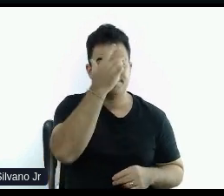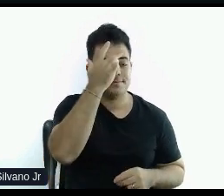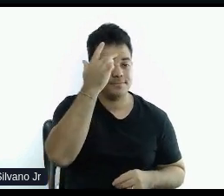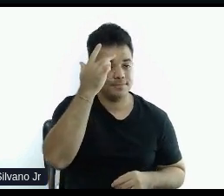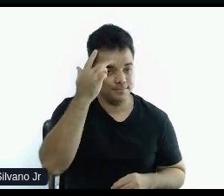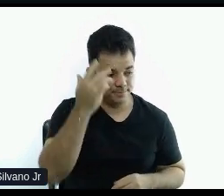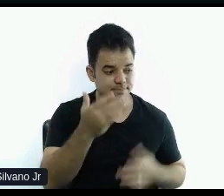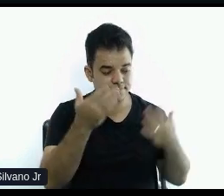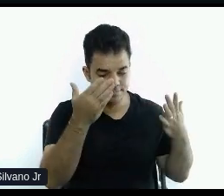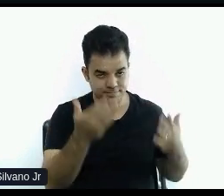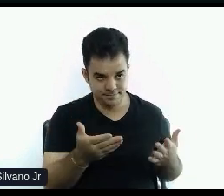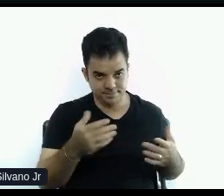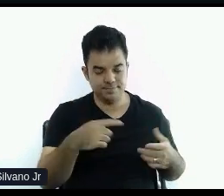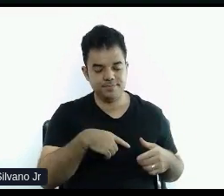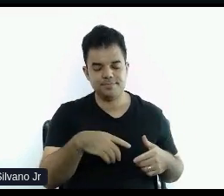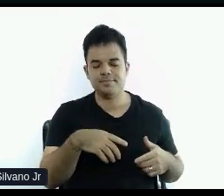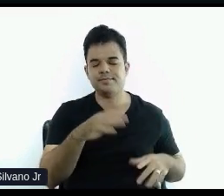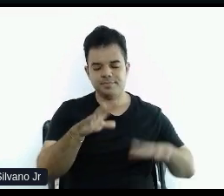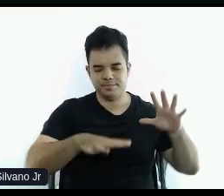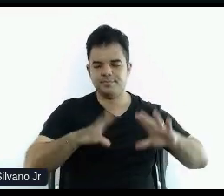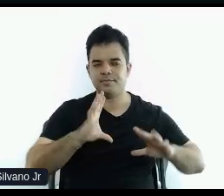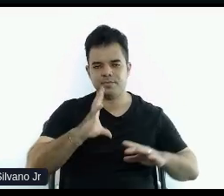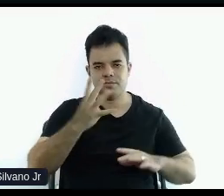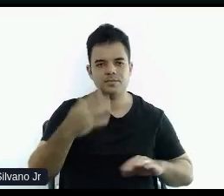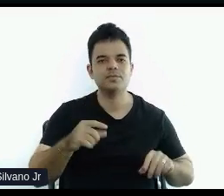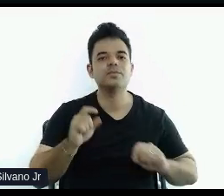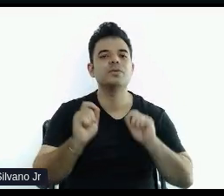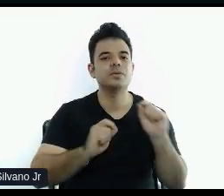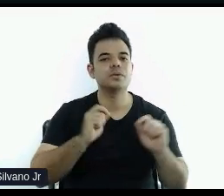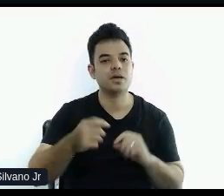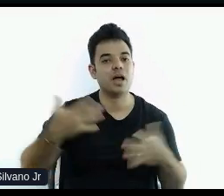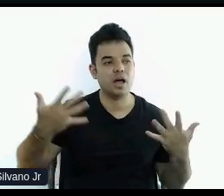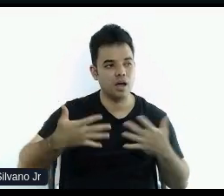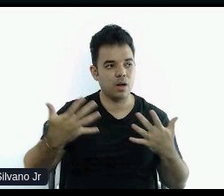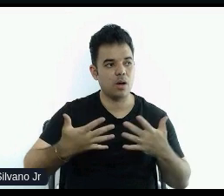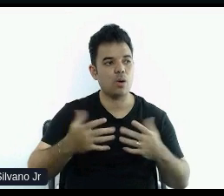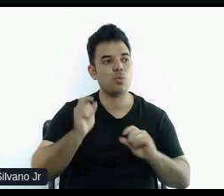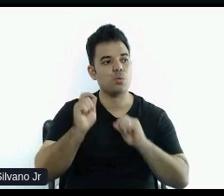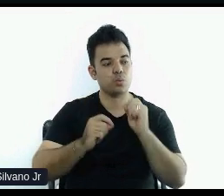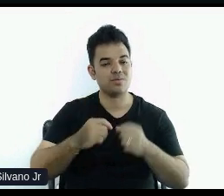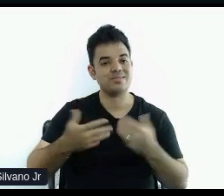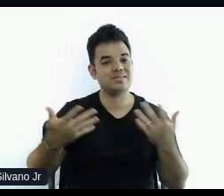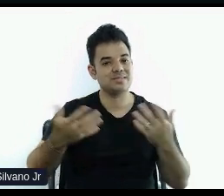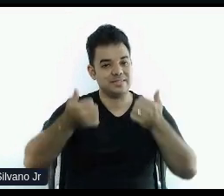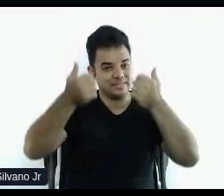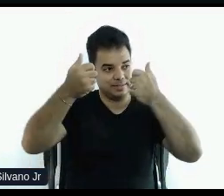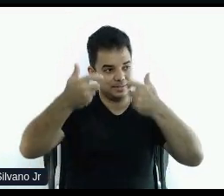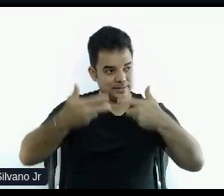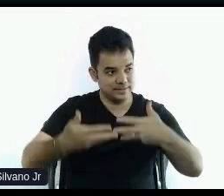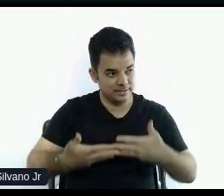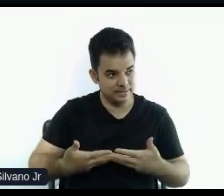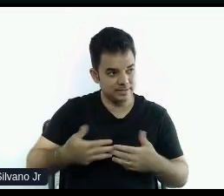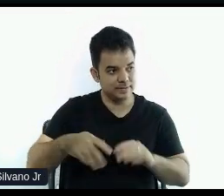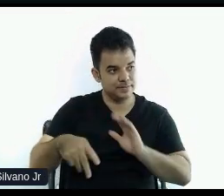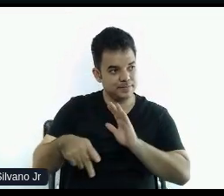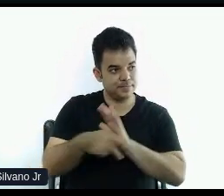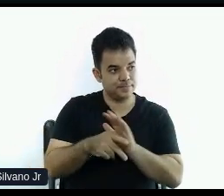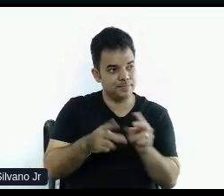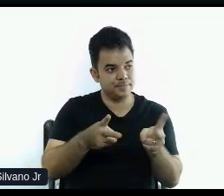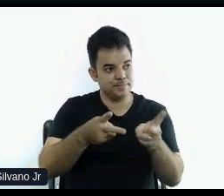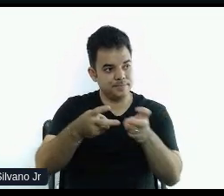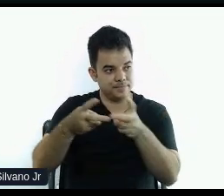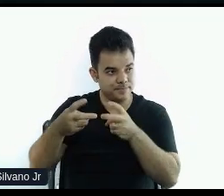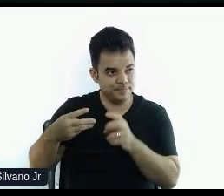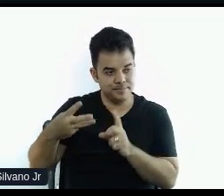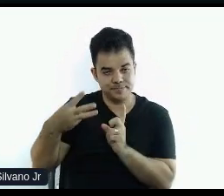principalmente. E aí a gente a gente vai para o terceiro tópico, que é a identificação das ferramentas de